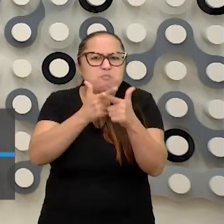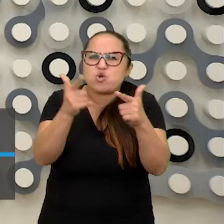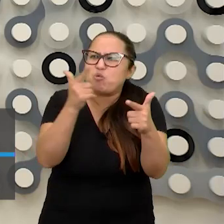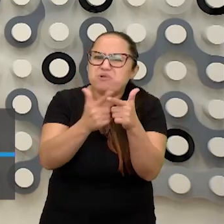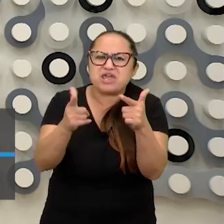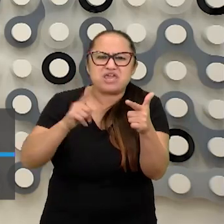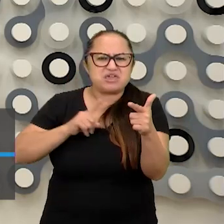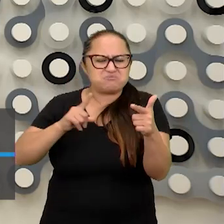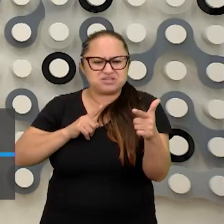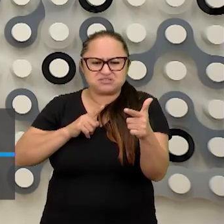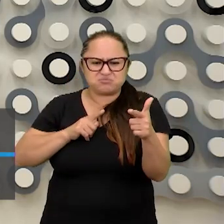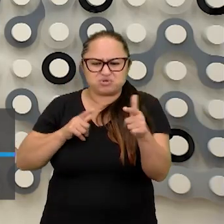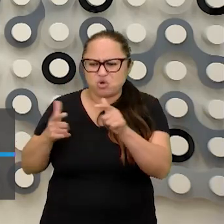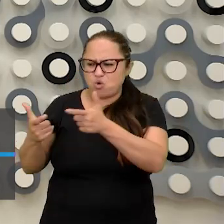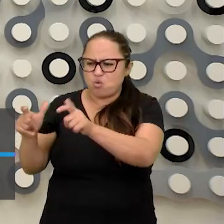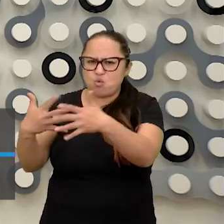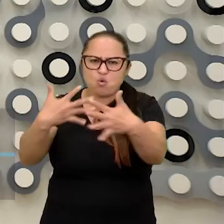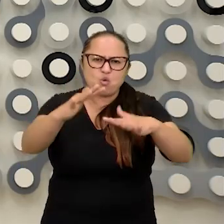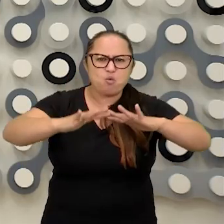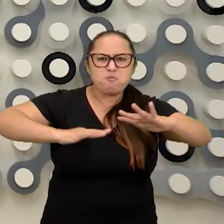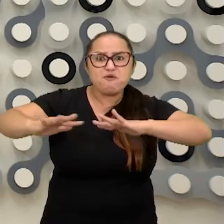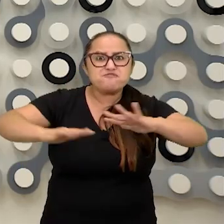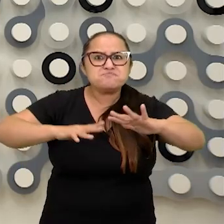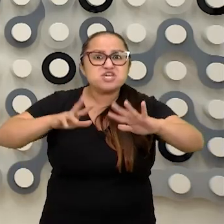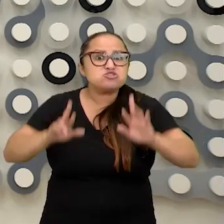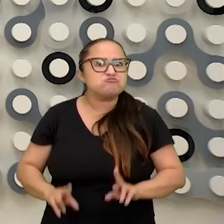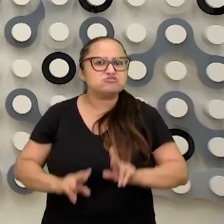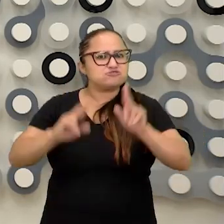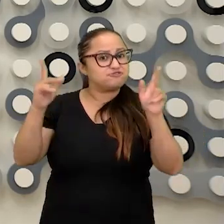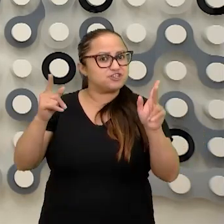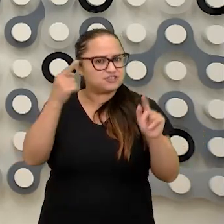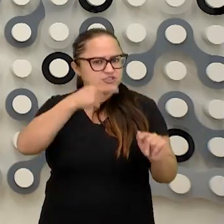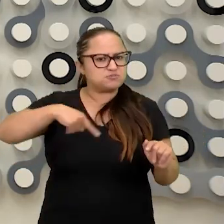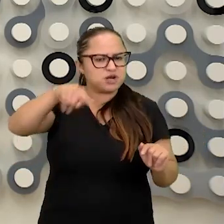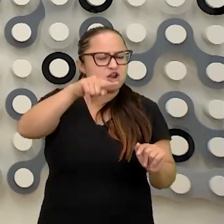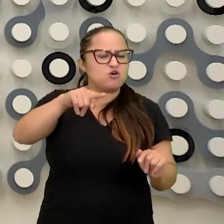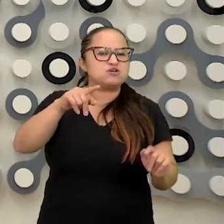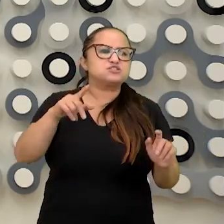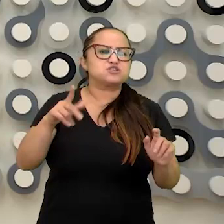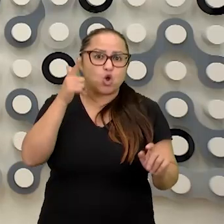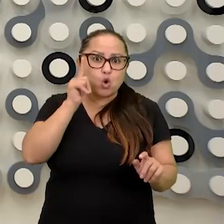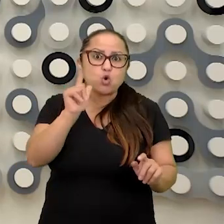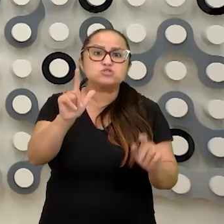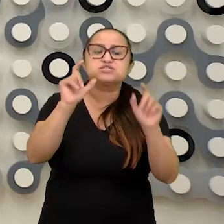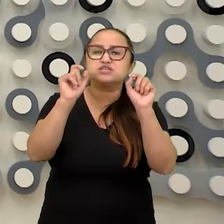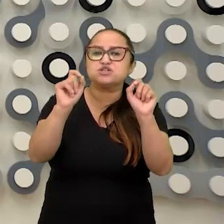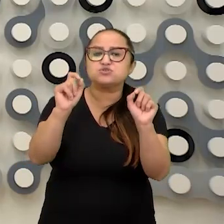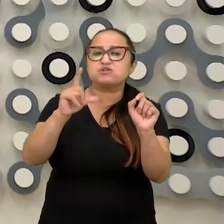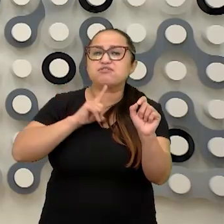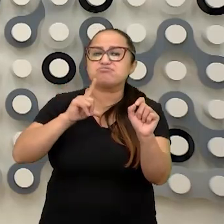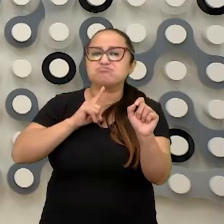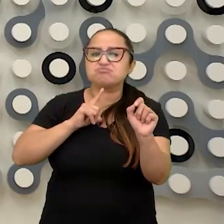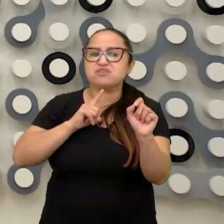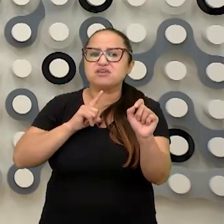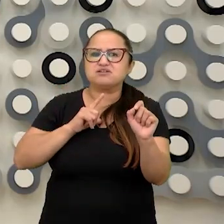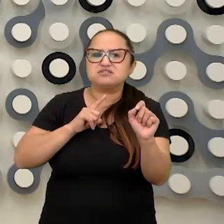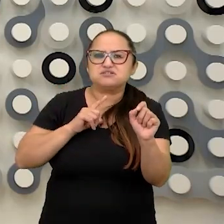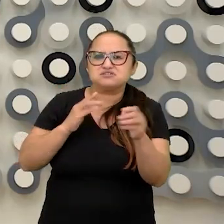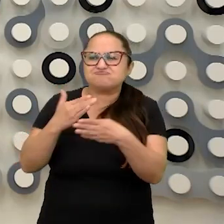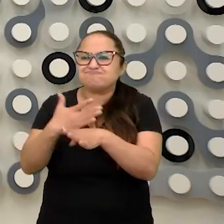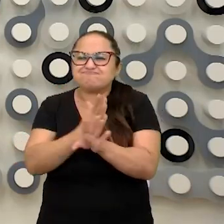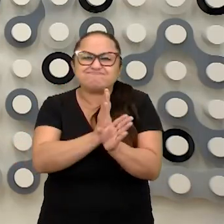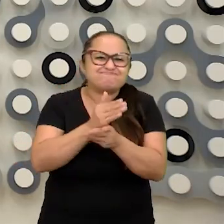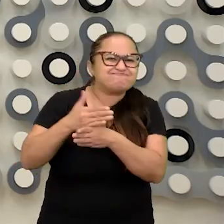dos lugares que elas costumam estar para a gente poder, a partir dessas rupturas, desses ruídos que